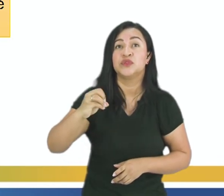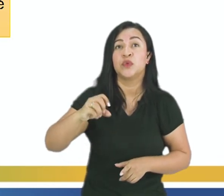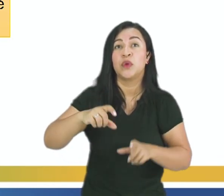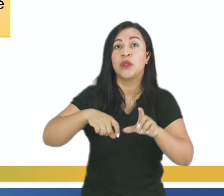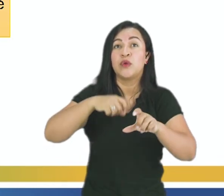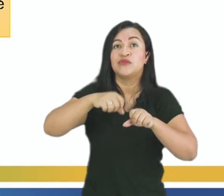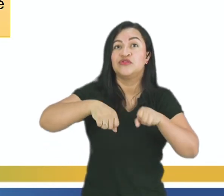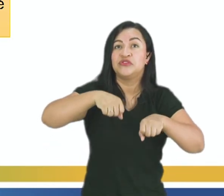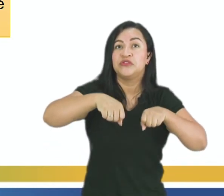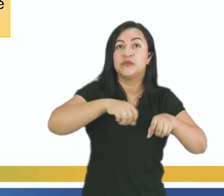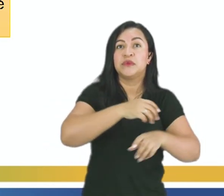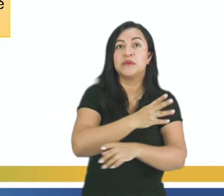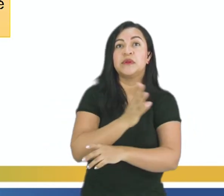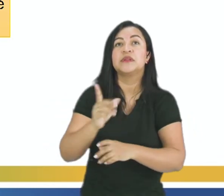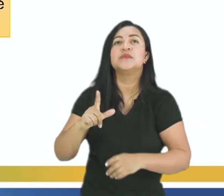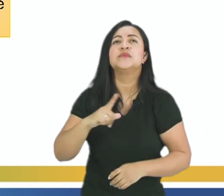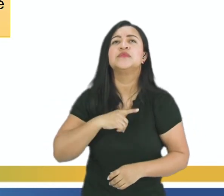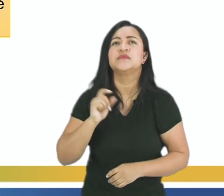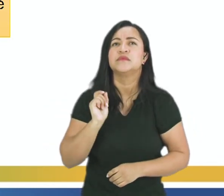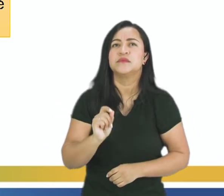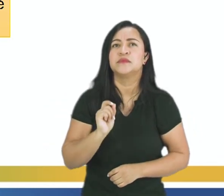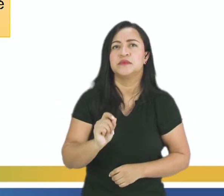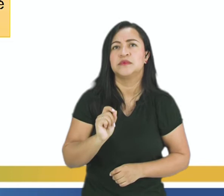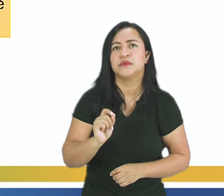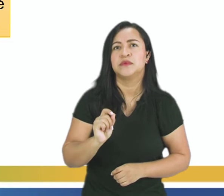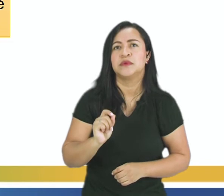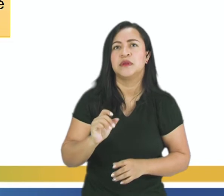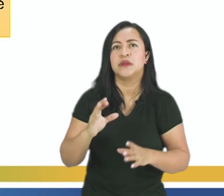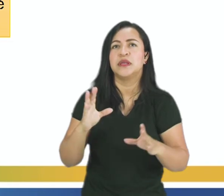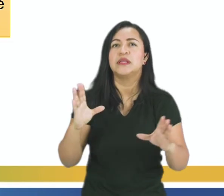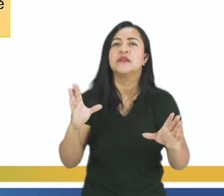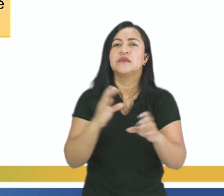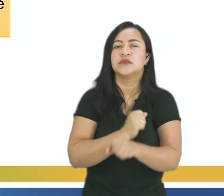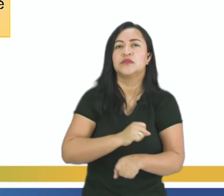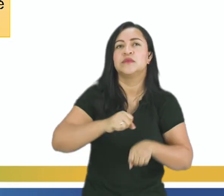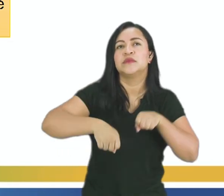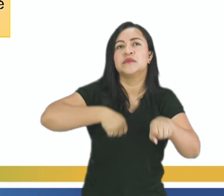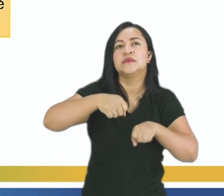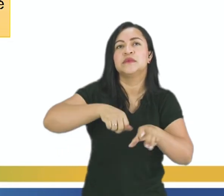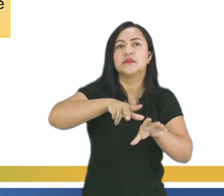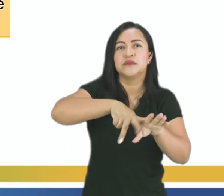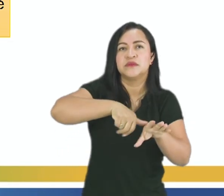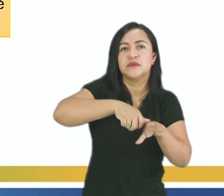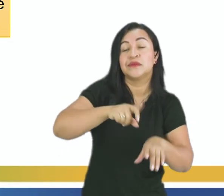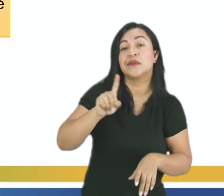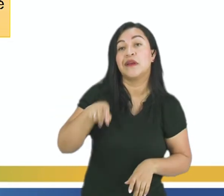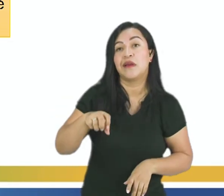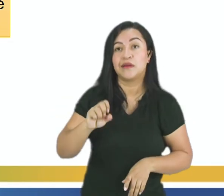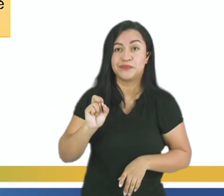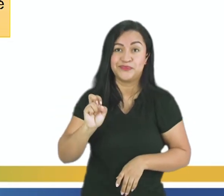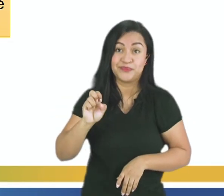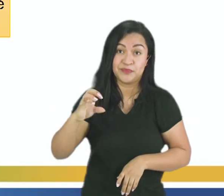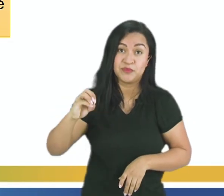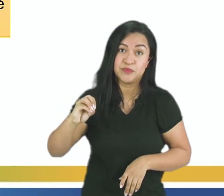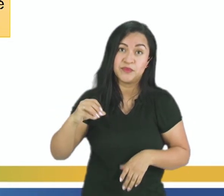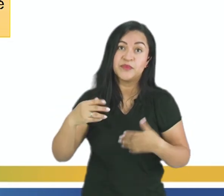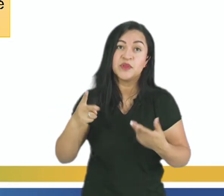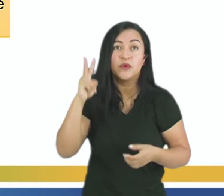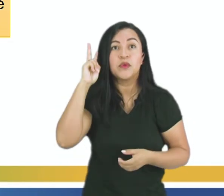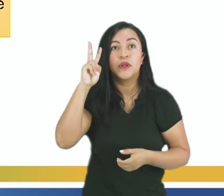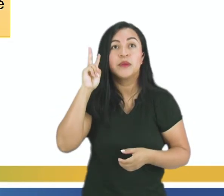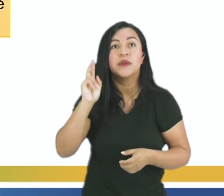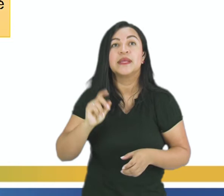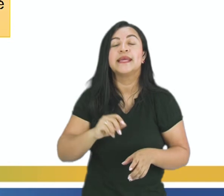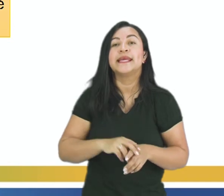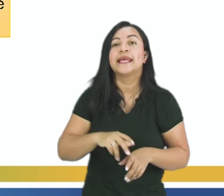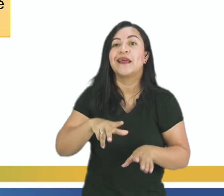pela praça, nós podemos dizer que a soma das rodas das bicicletas e dos skates é 50, certo? Então, vale lembrar que cada